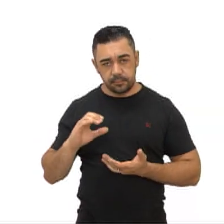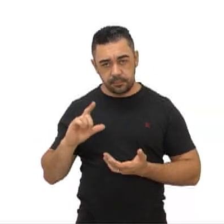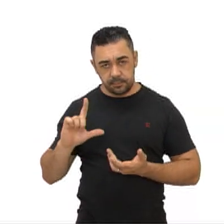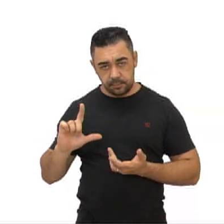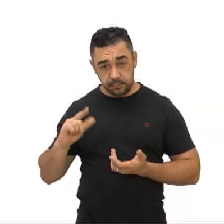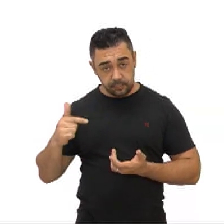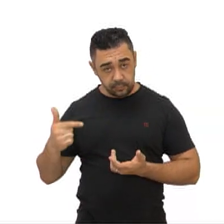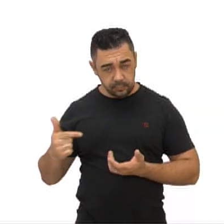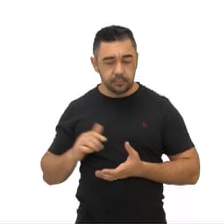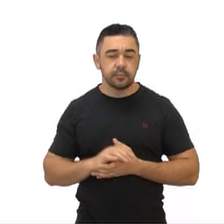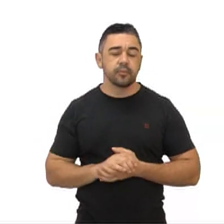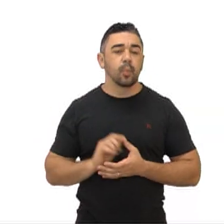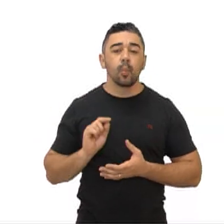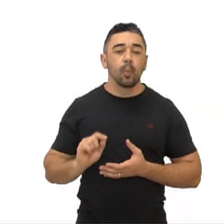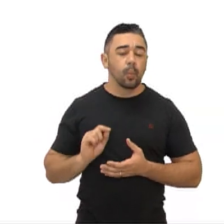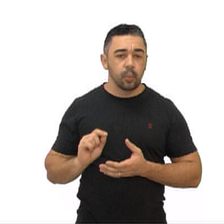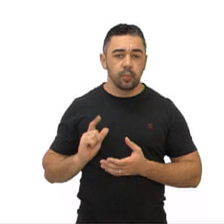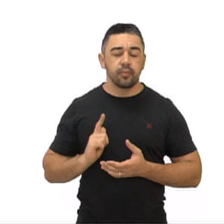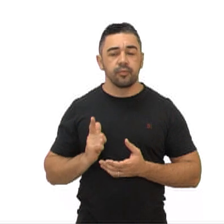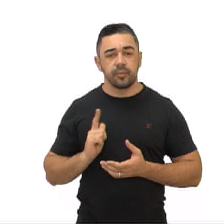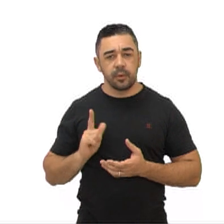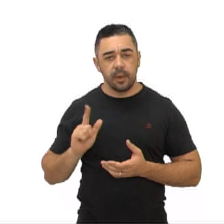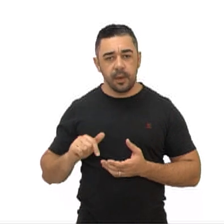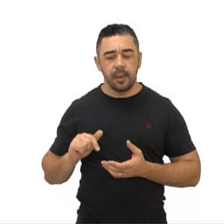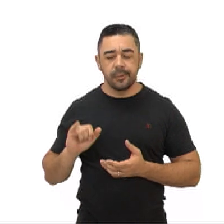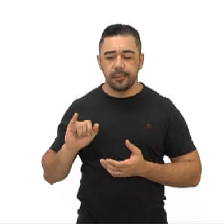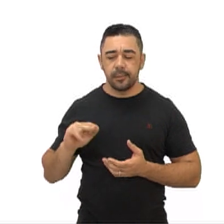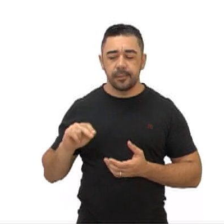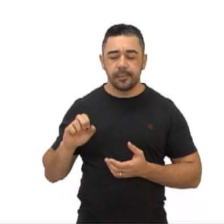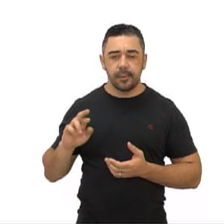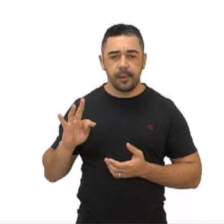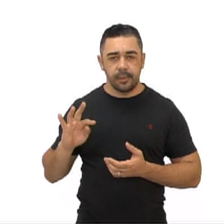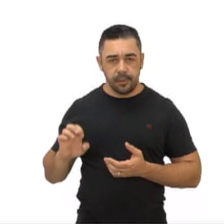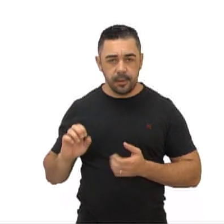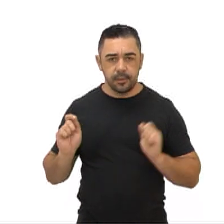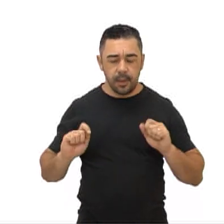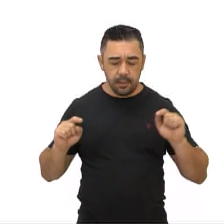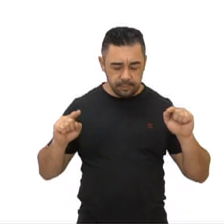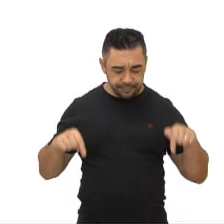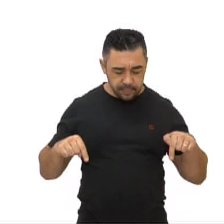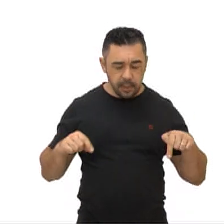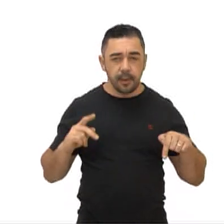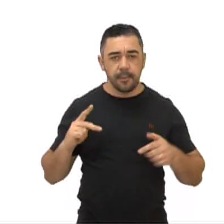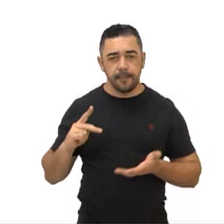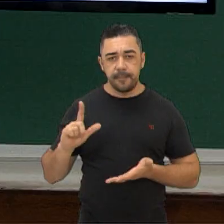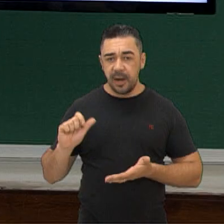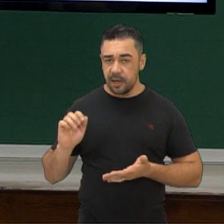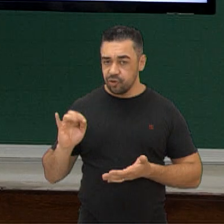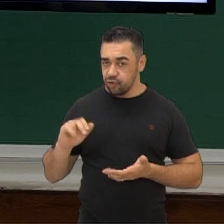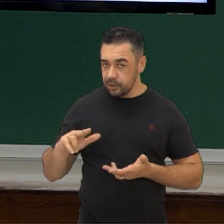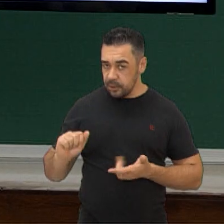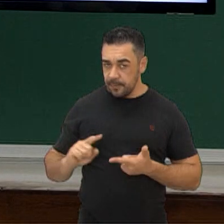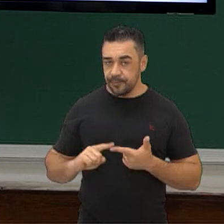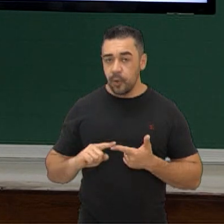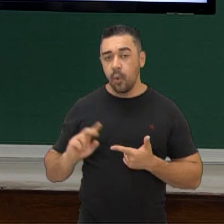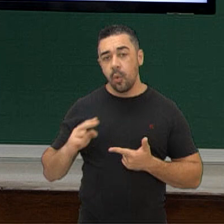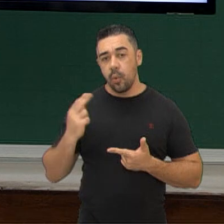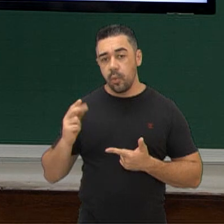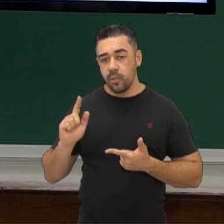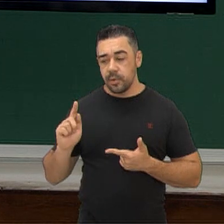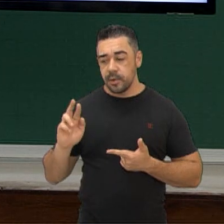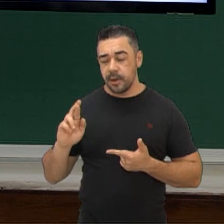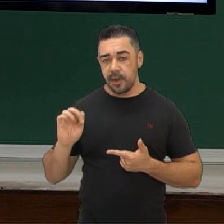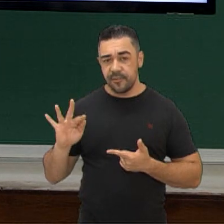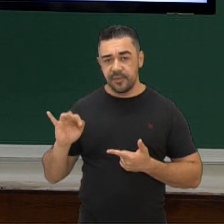os eletrodos vão ser inertes e aí a gente pode usar platina ou grafite, são os mais comuns, da mesma forma que a gente fazia lá